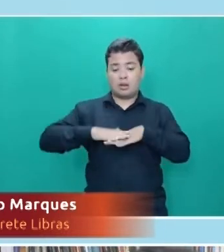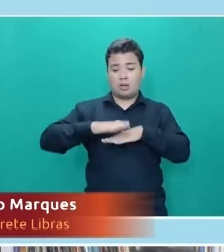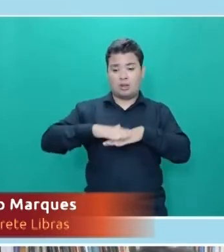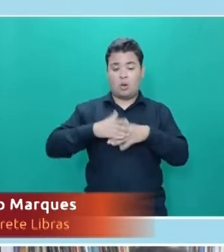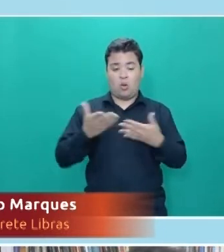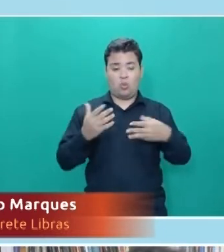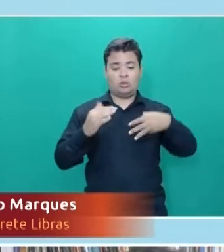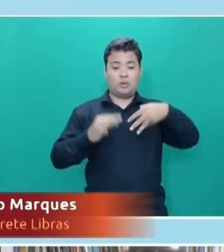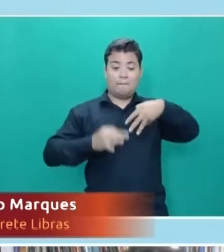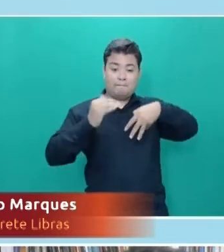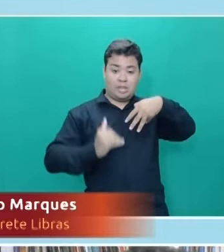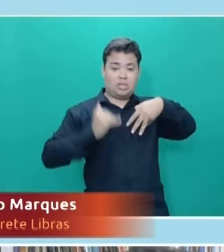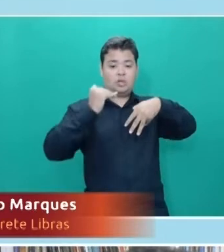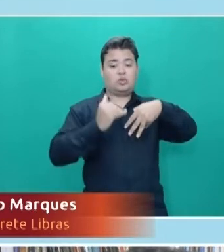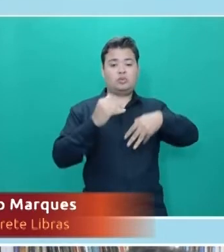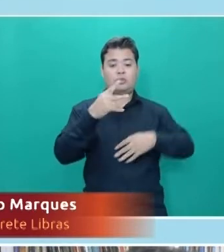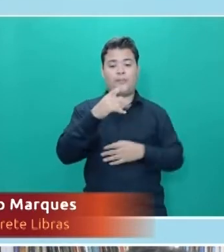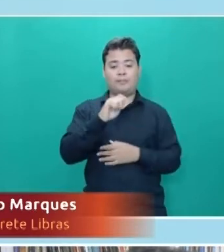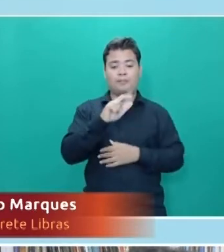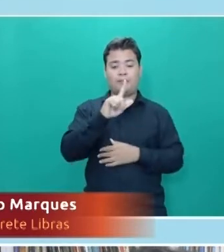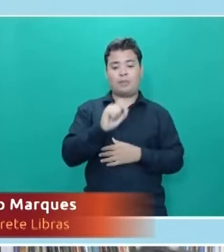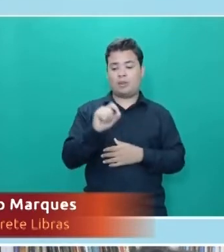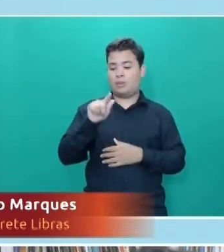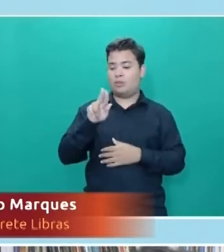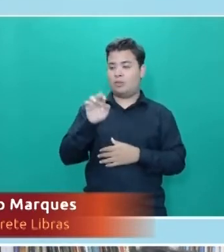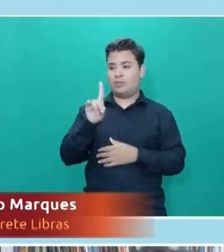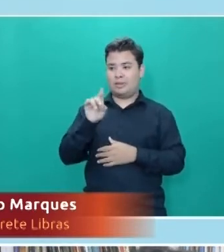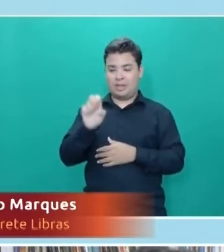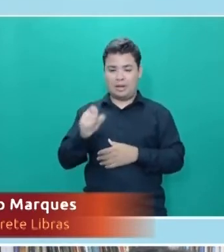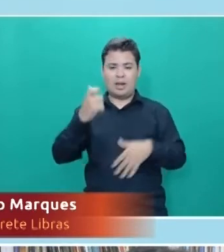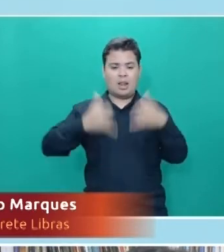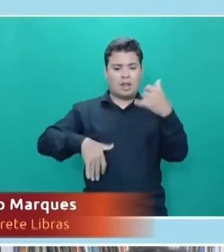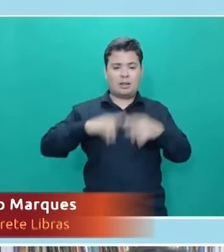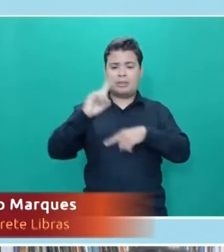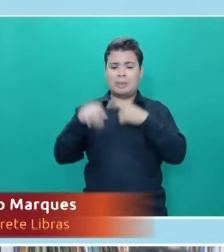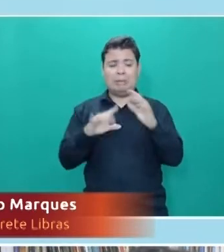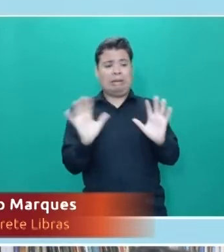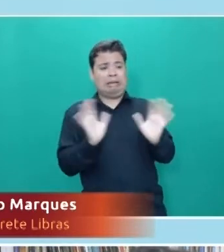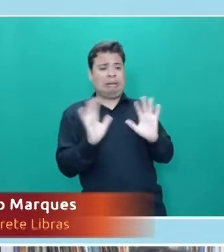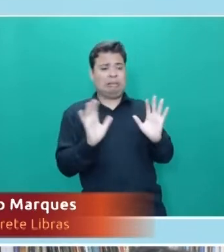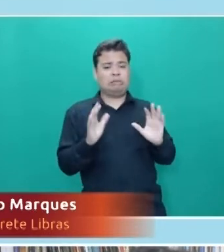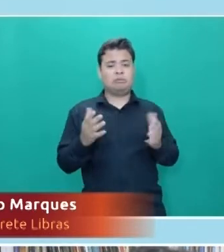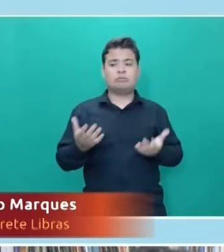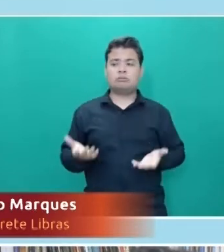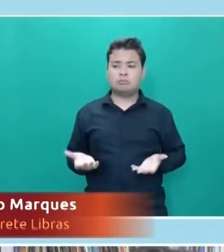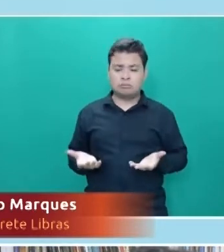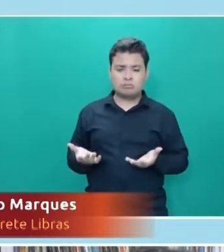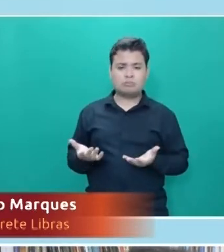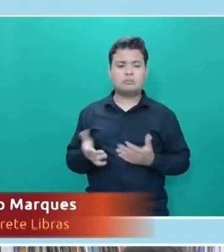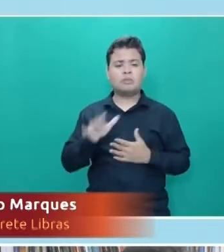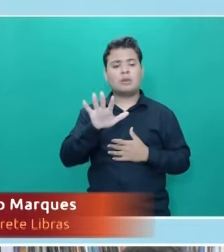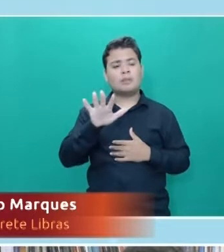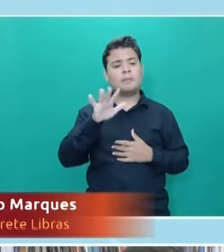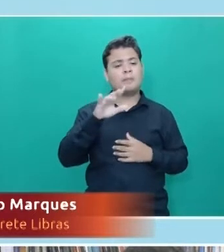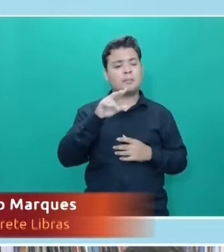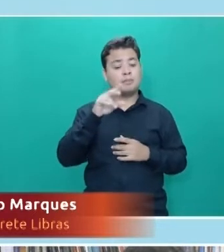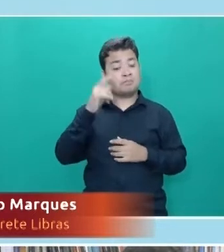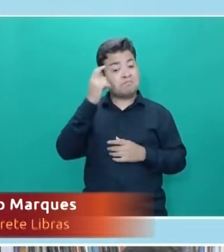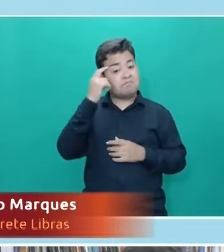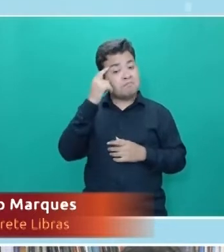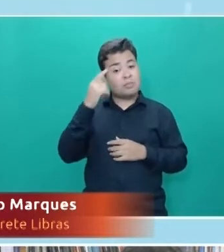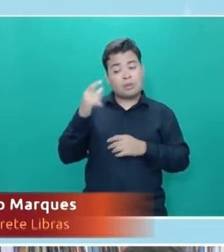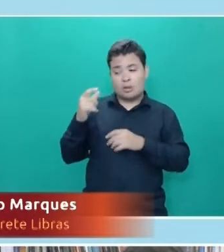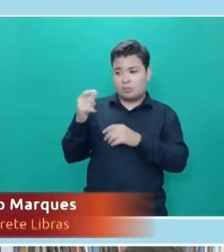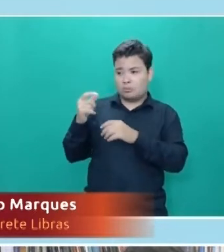ministro Paulo Guedes, mas depois voltaram atrás, houve um desmentido, mas pensando na possibilidade dessa